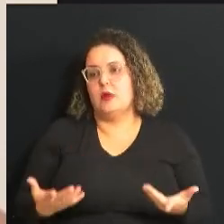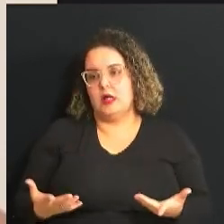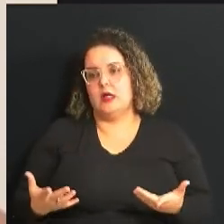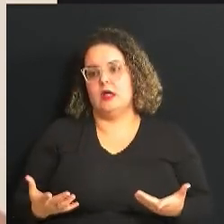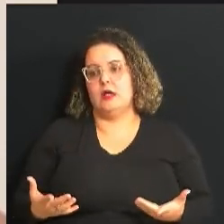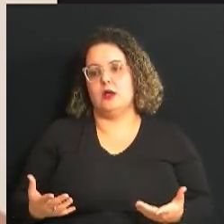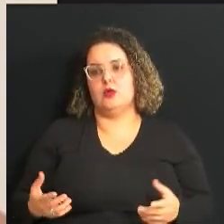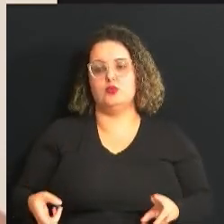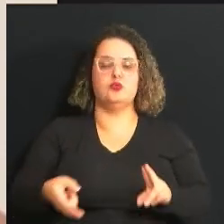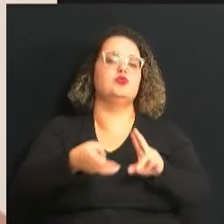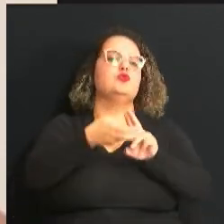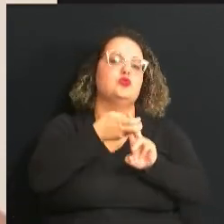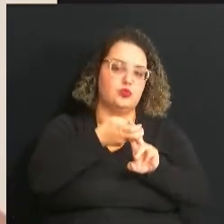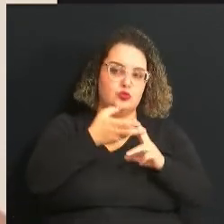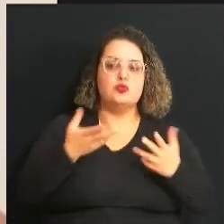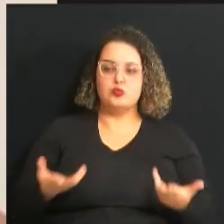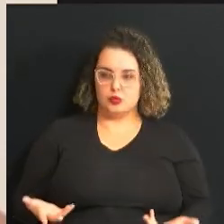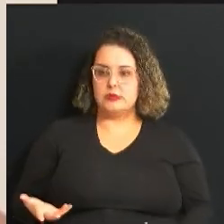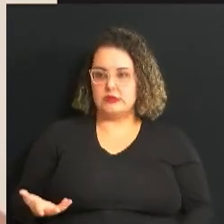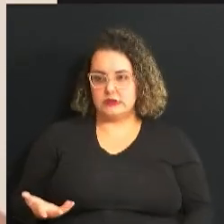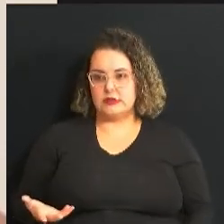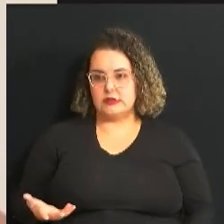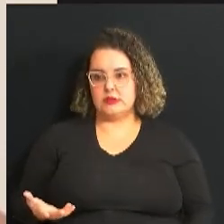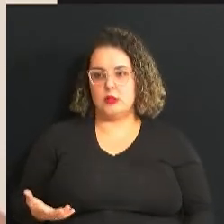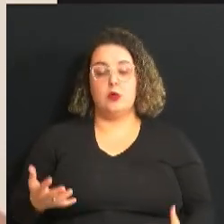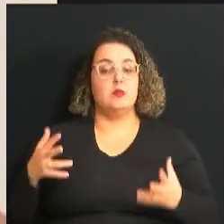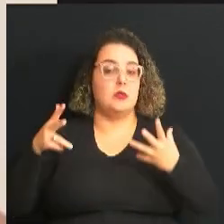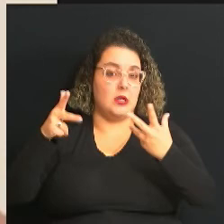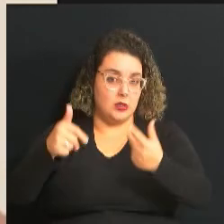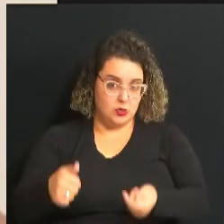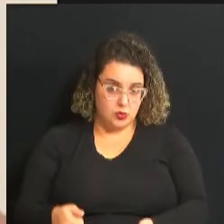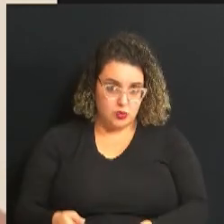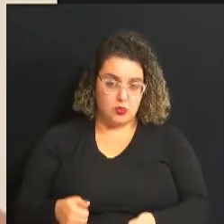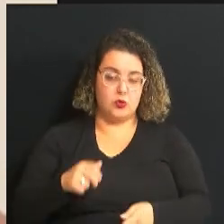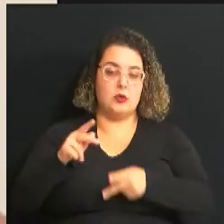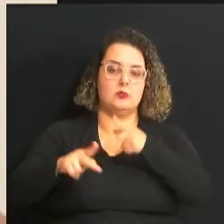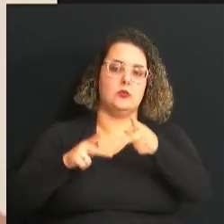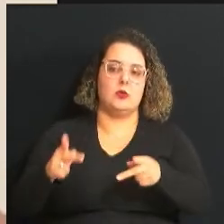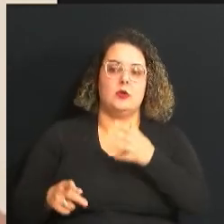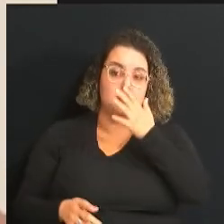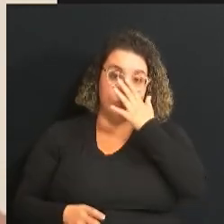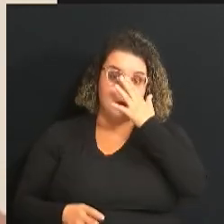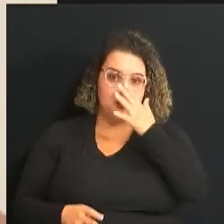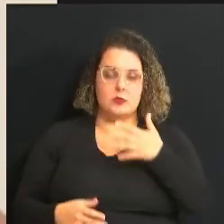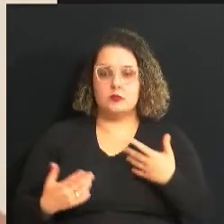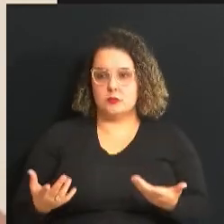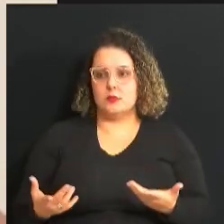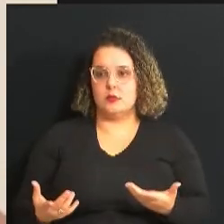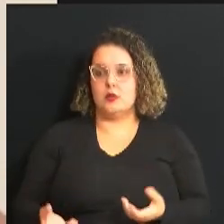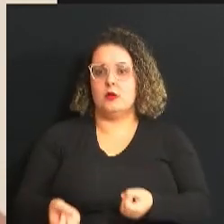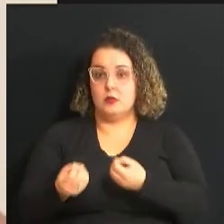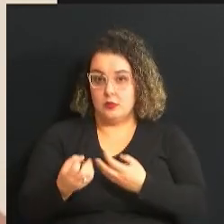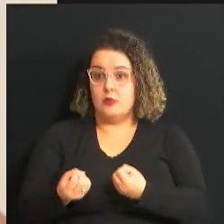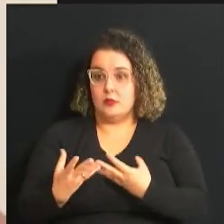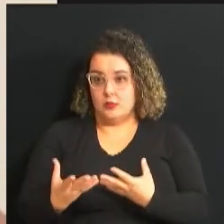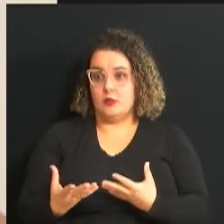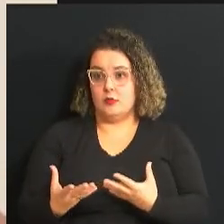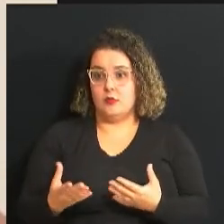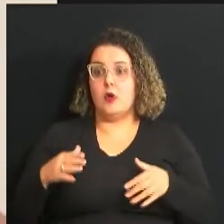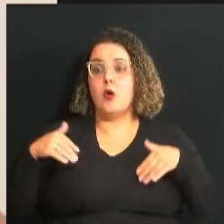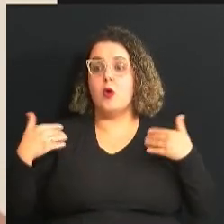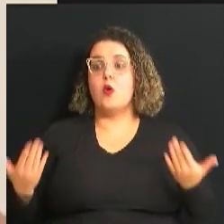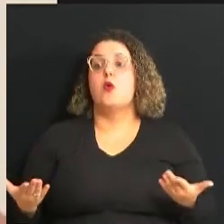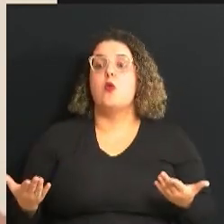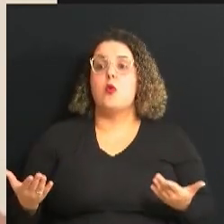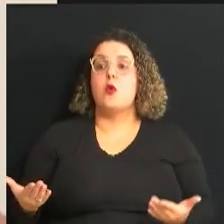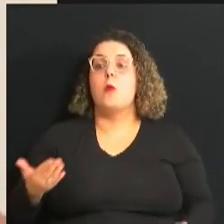de Saúde, né, disponíveis para toda a população. Então, não deixe de se informar e procurar qual que é o melhor